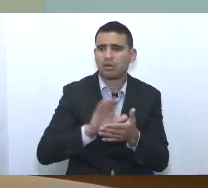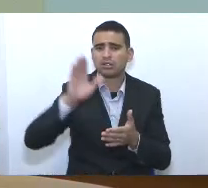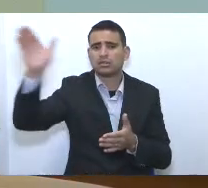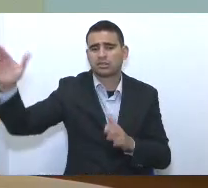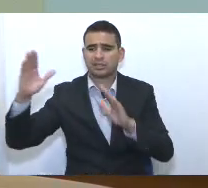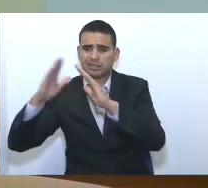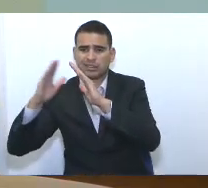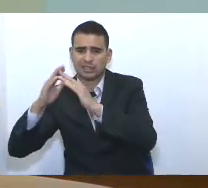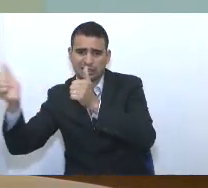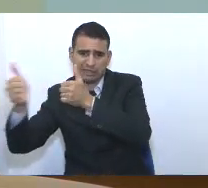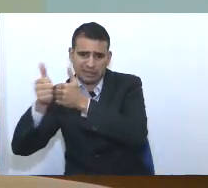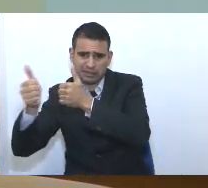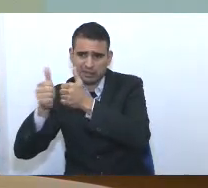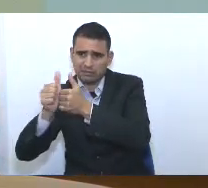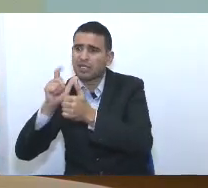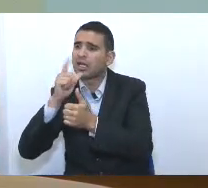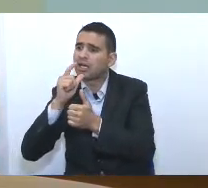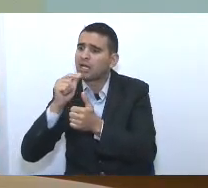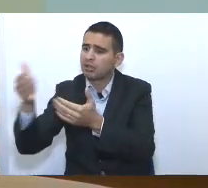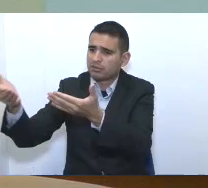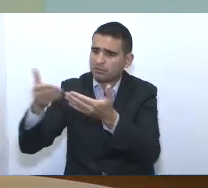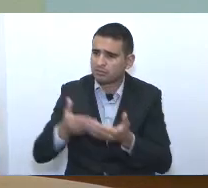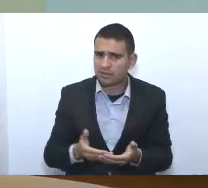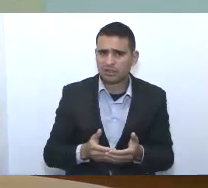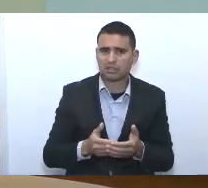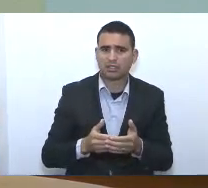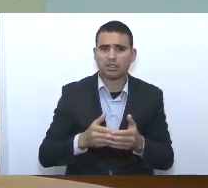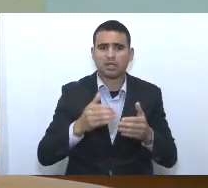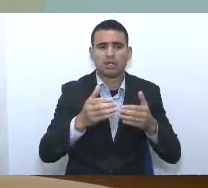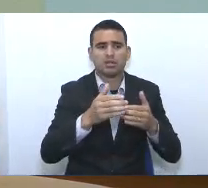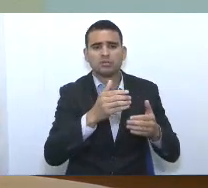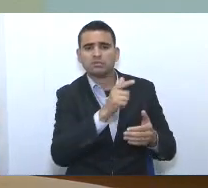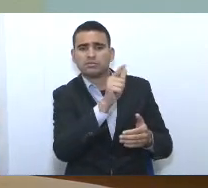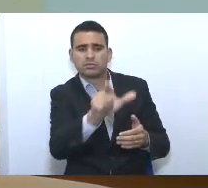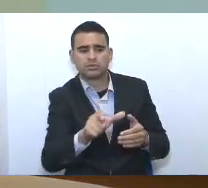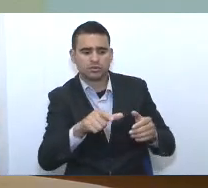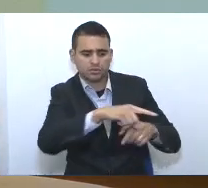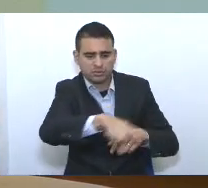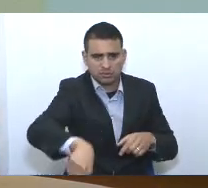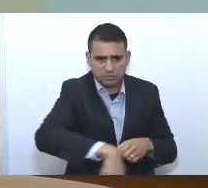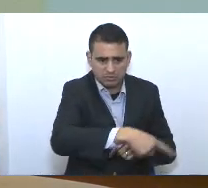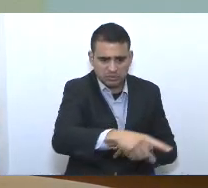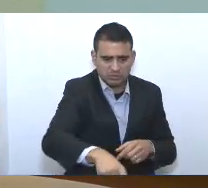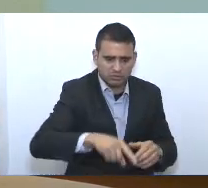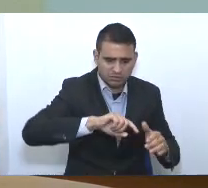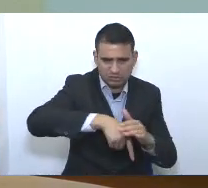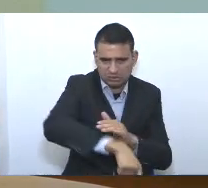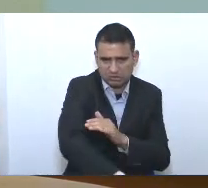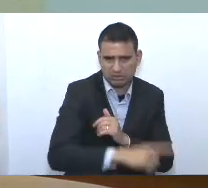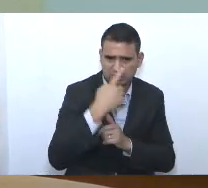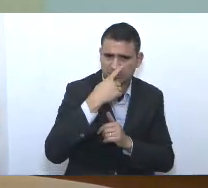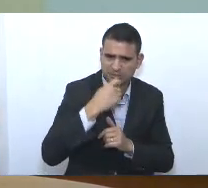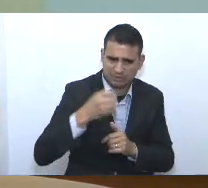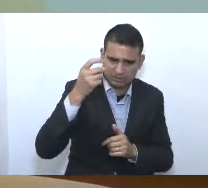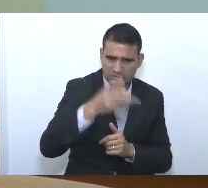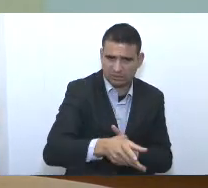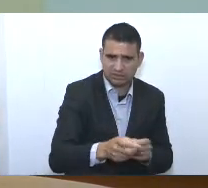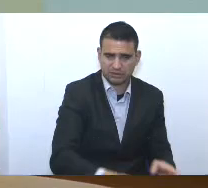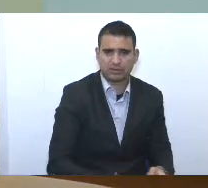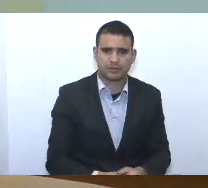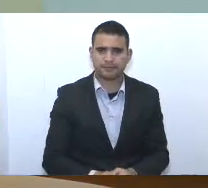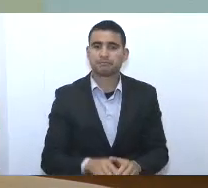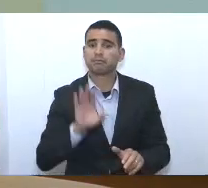vizinho, outros abriram fossa. Então, eu gostaria de pedir para o senhor aí, agora que foi negociado lá o Jardim das